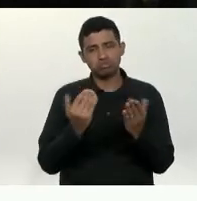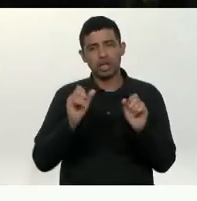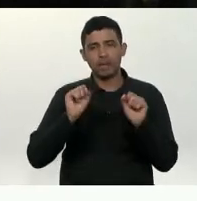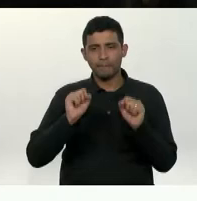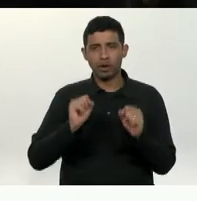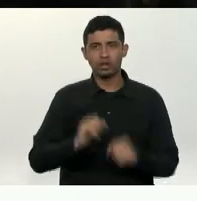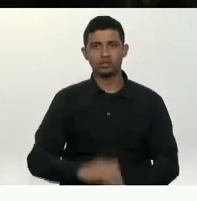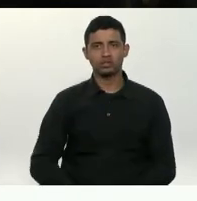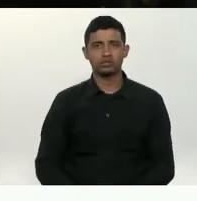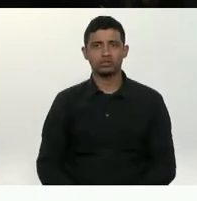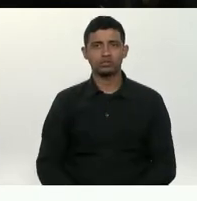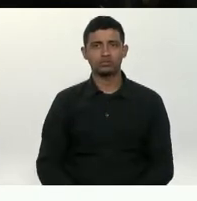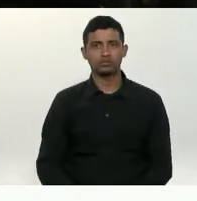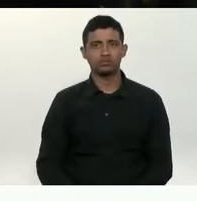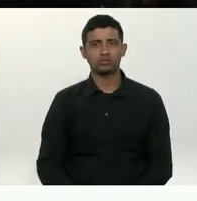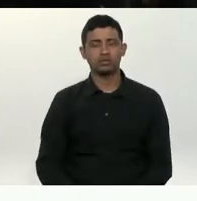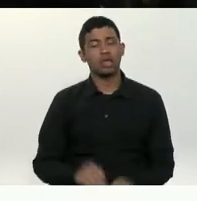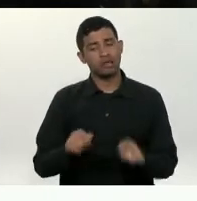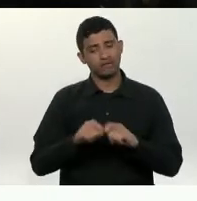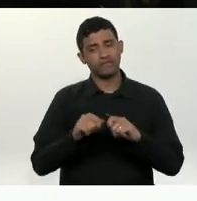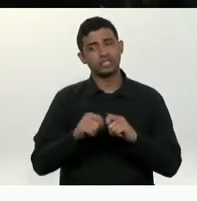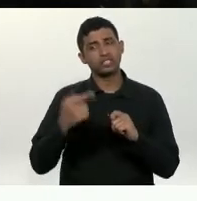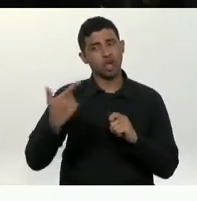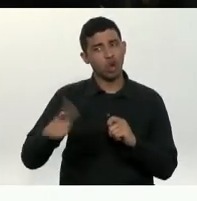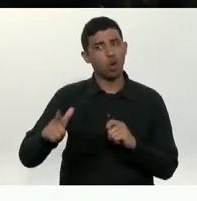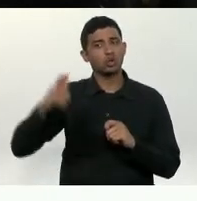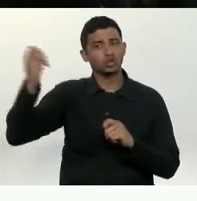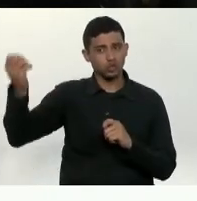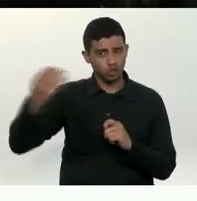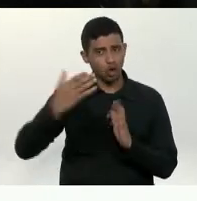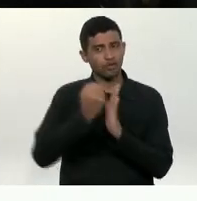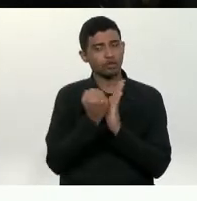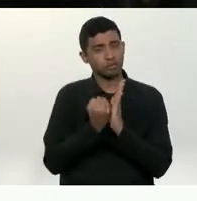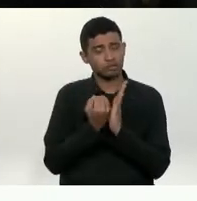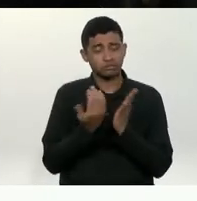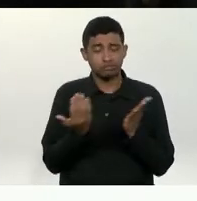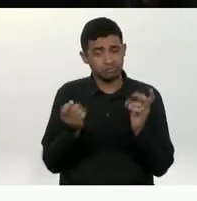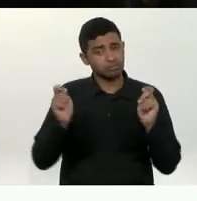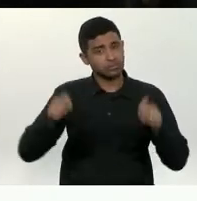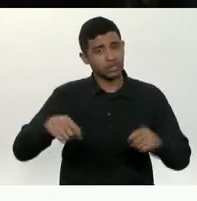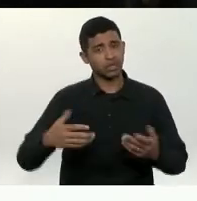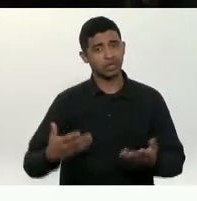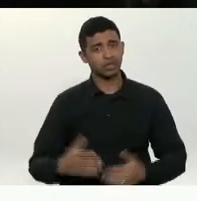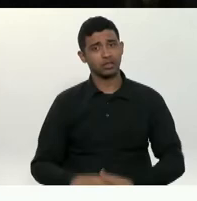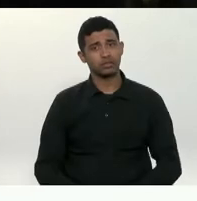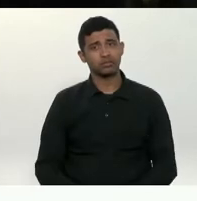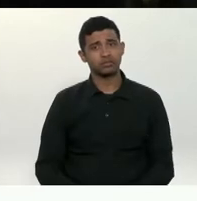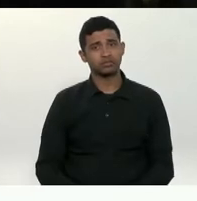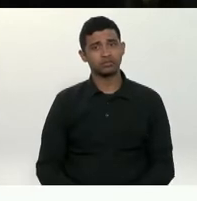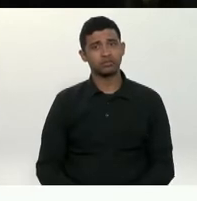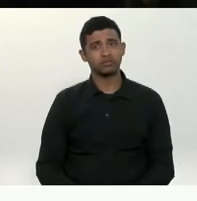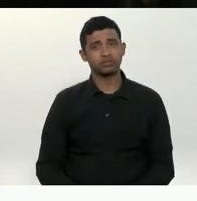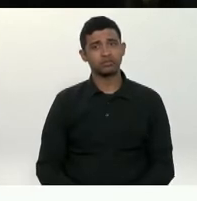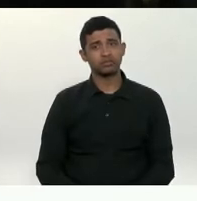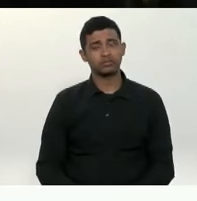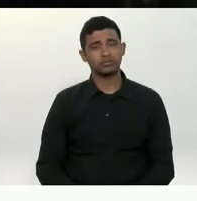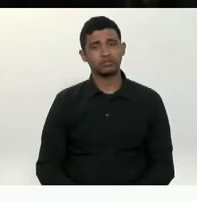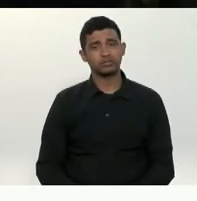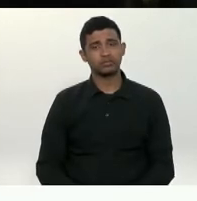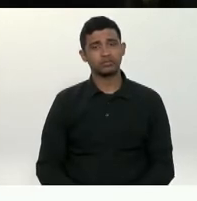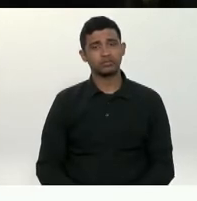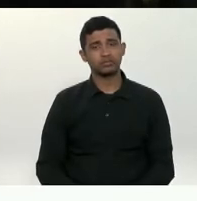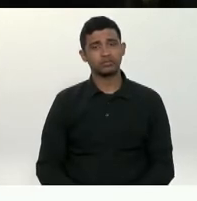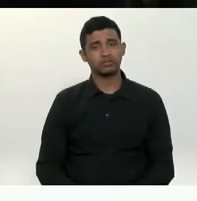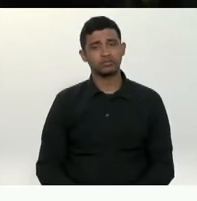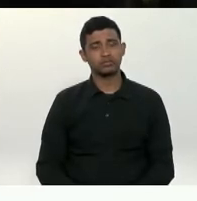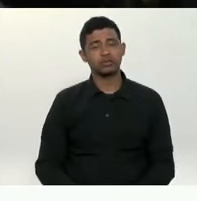até fazer uma nova licitação. Aí você tem a outra variante, que ela é se tornar, ela retornar